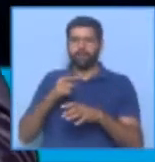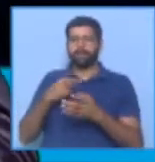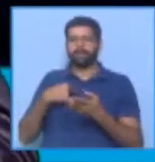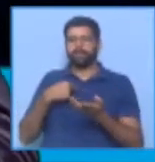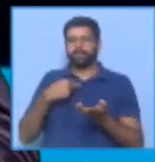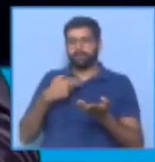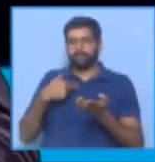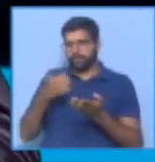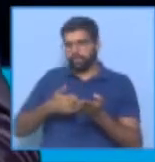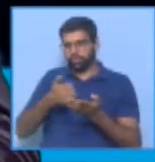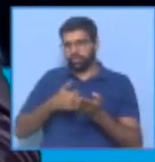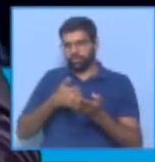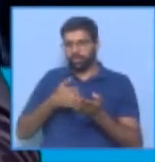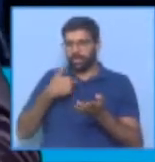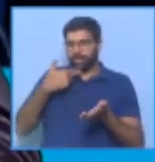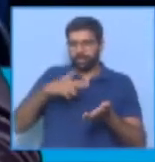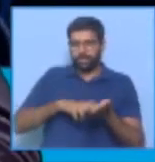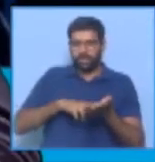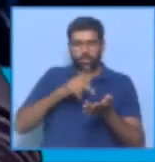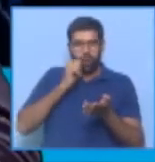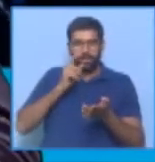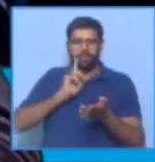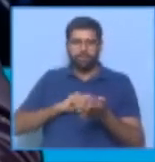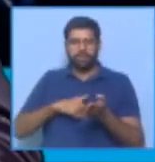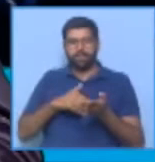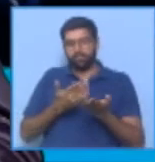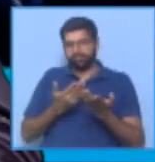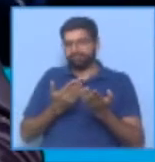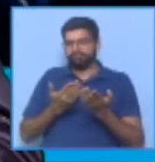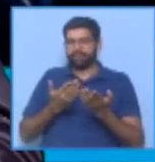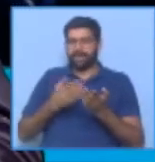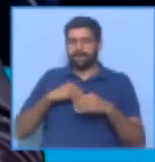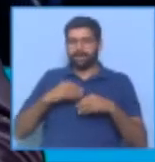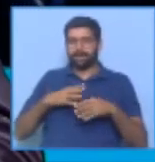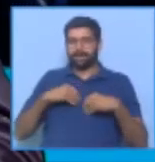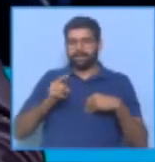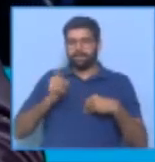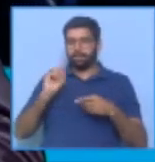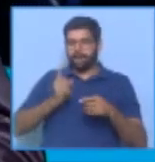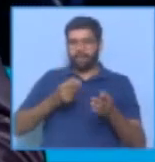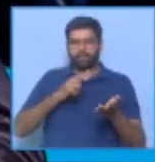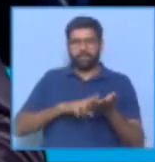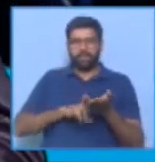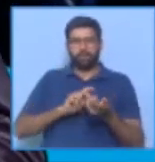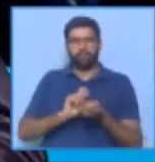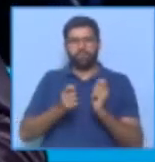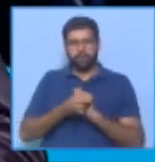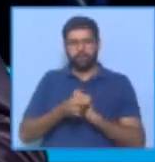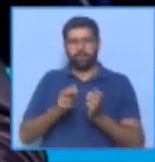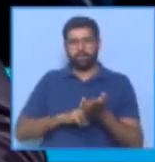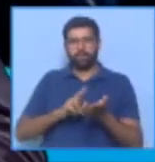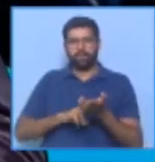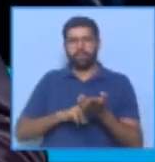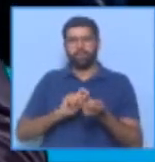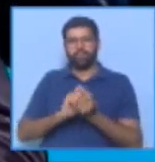pela própria biologia e pela própria realidade do masculino e do feminino, então há que alterar a realidade, modificá-la e de forma